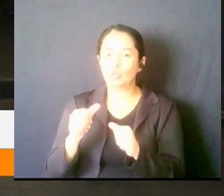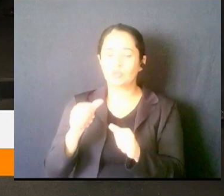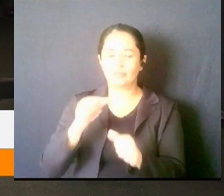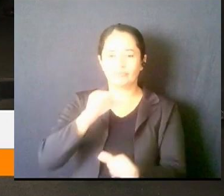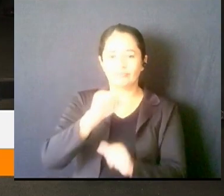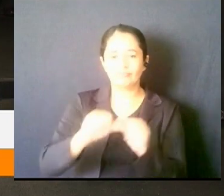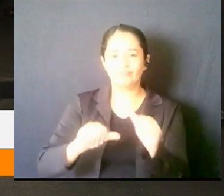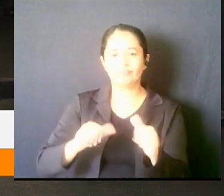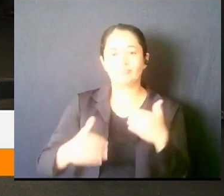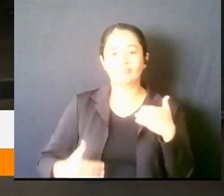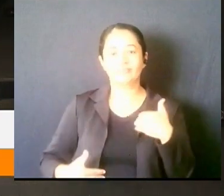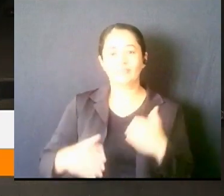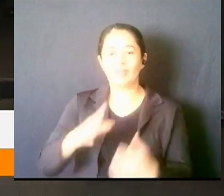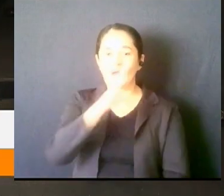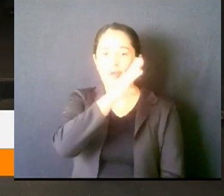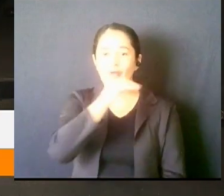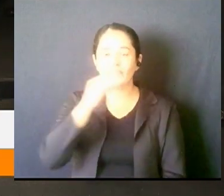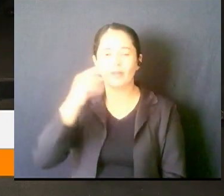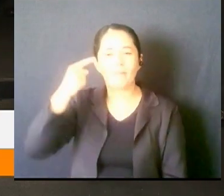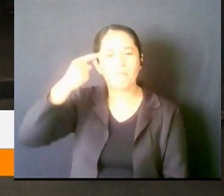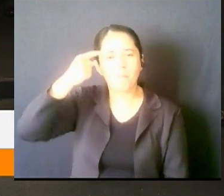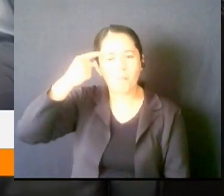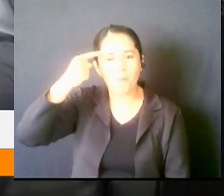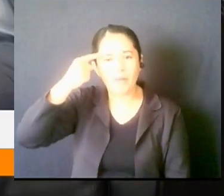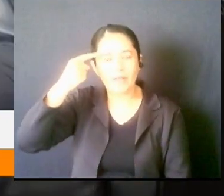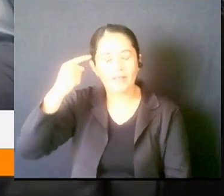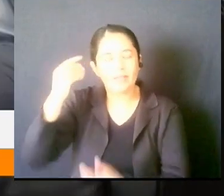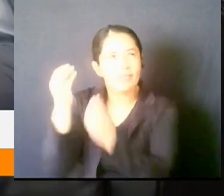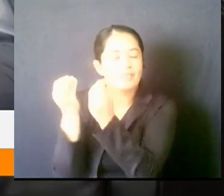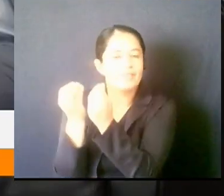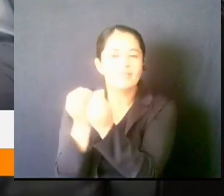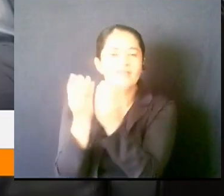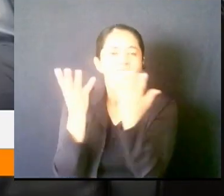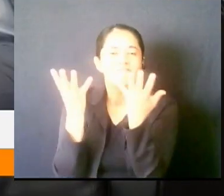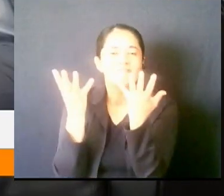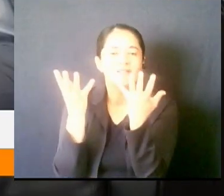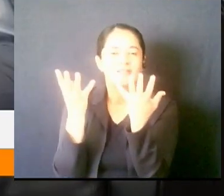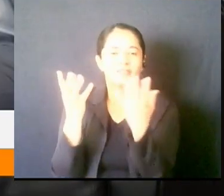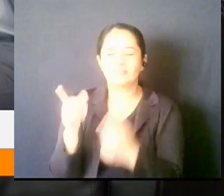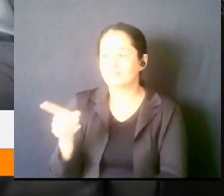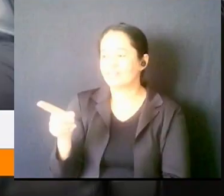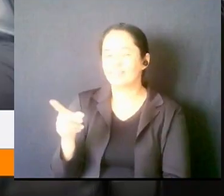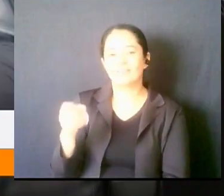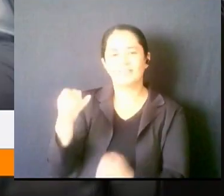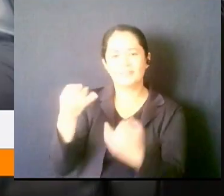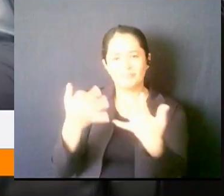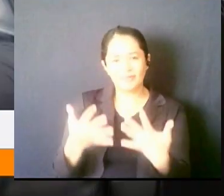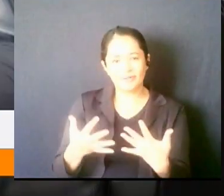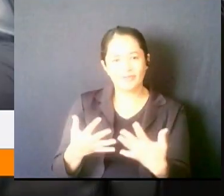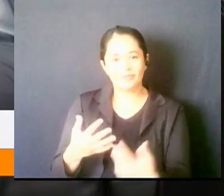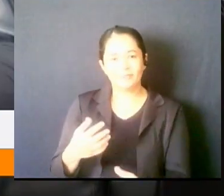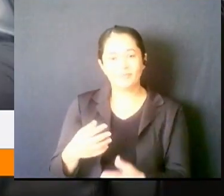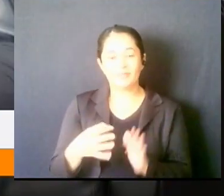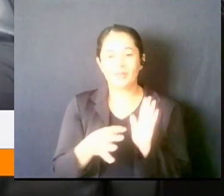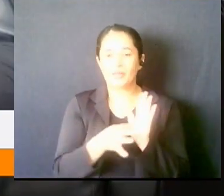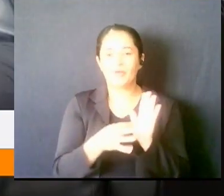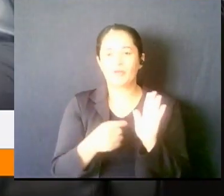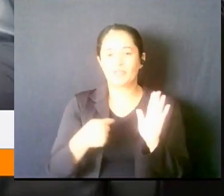adolescente tem um pensamento mágico, que ela até referiu ali no vídeo. Eu achei que comigo não ia